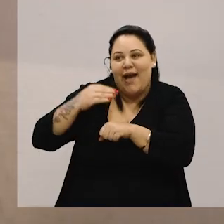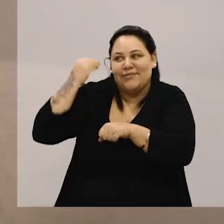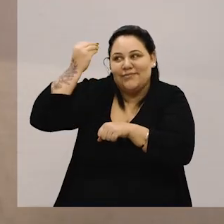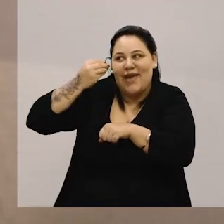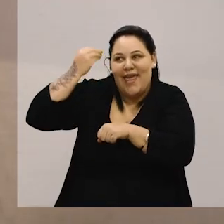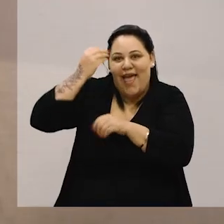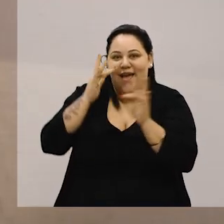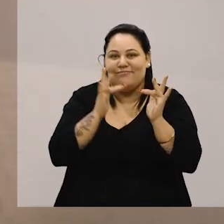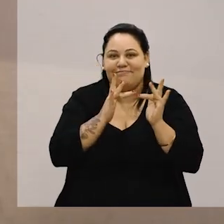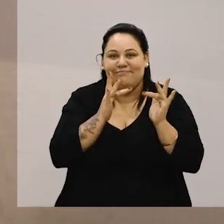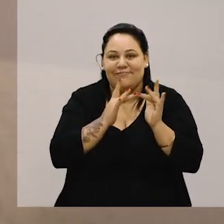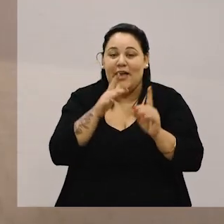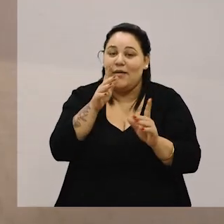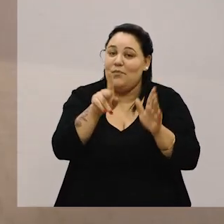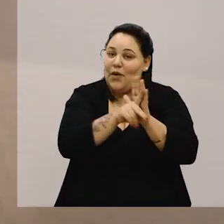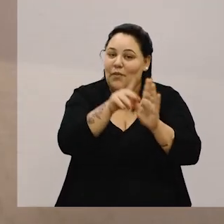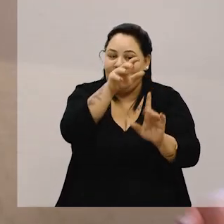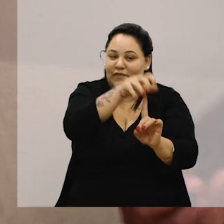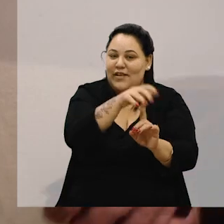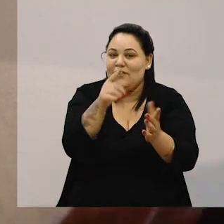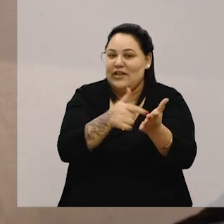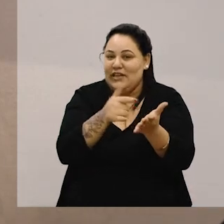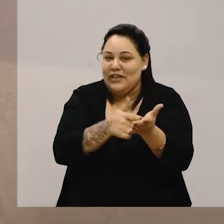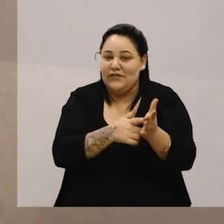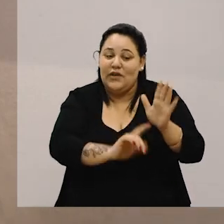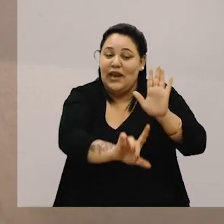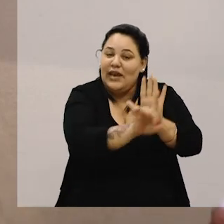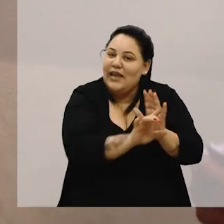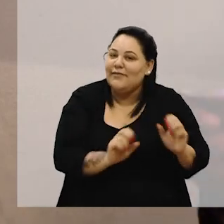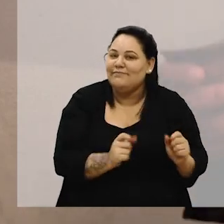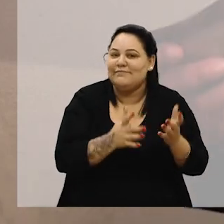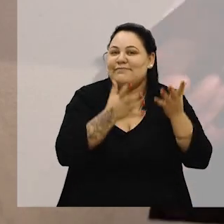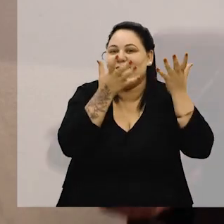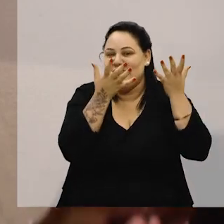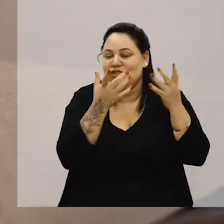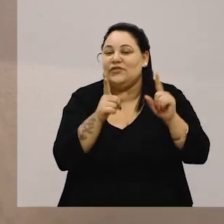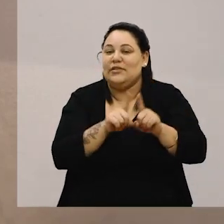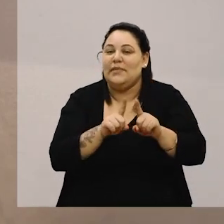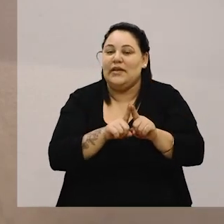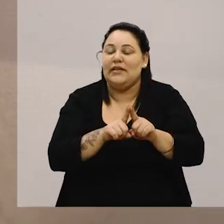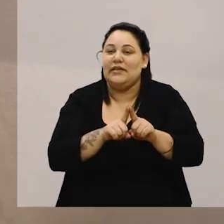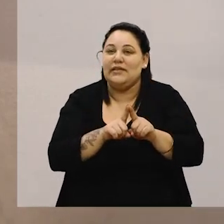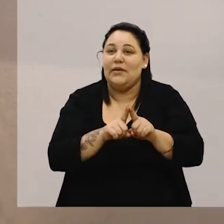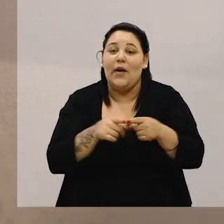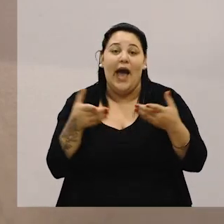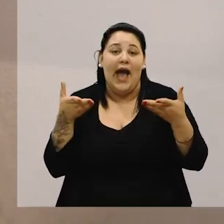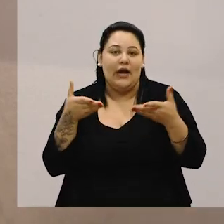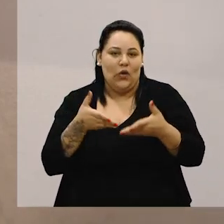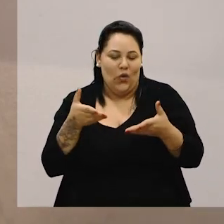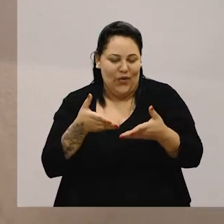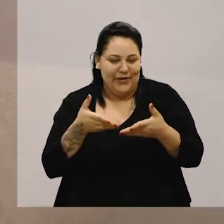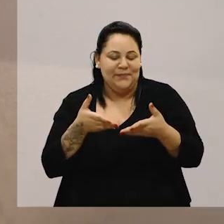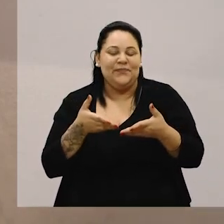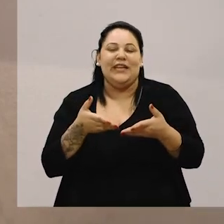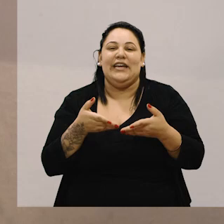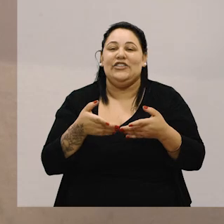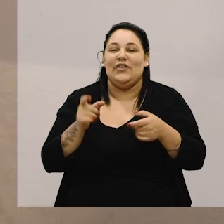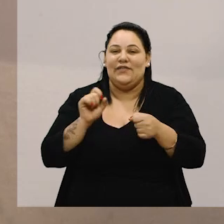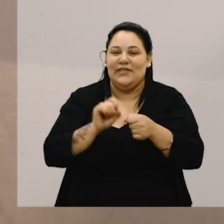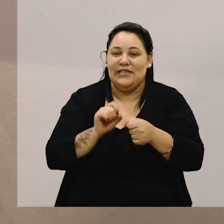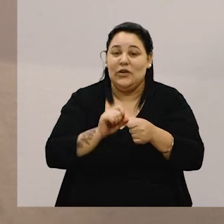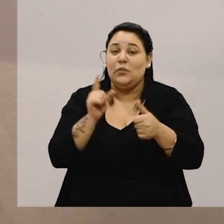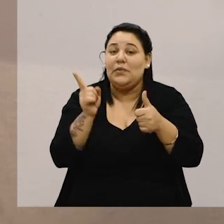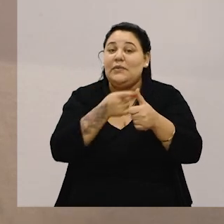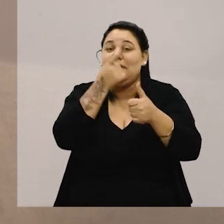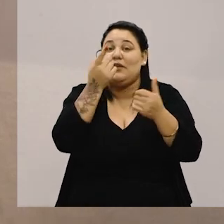mais longevos, experientes, a própria Feira do Livro, as leis de incentivo. Então nós vamos nos